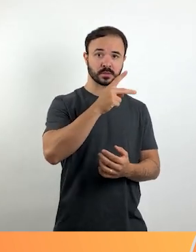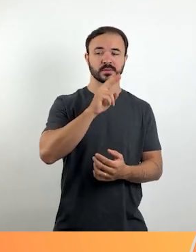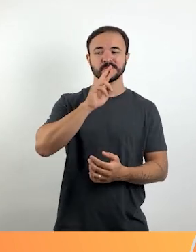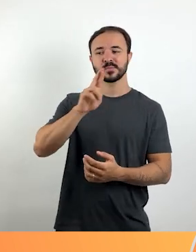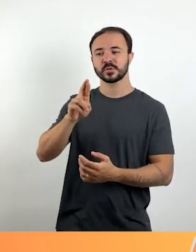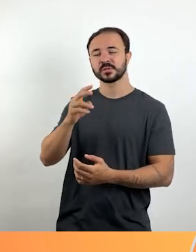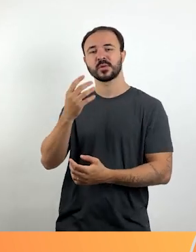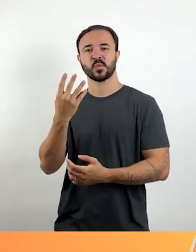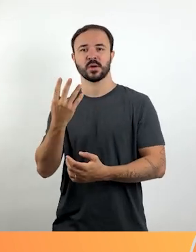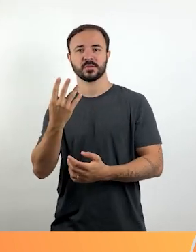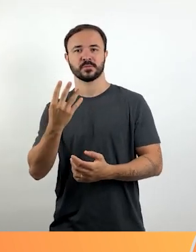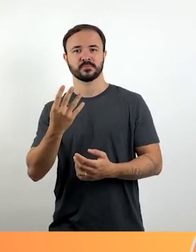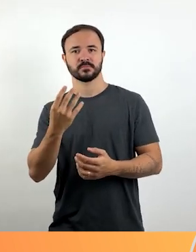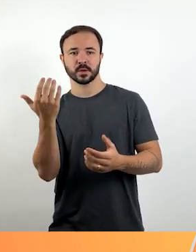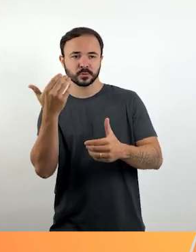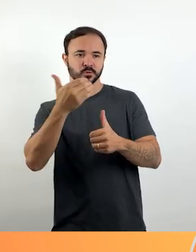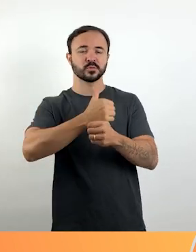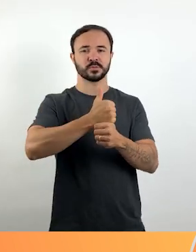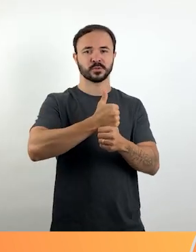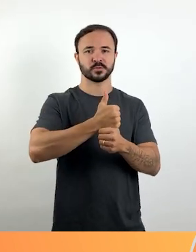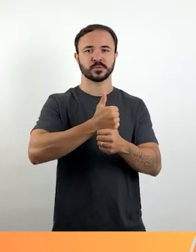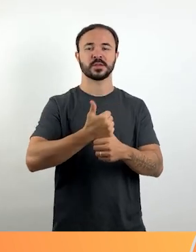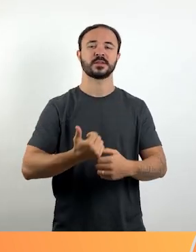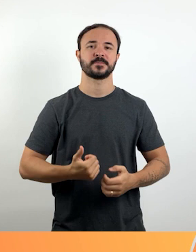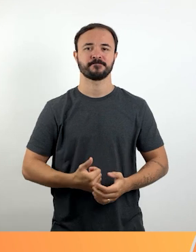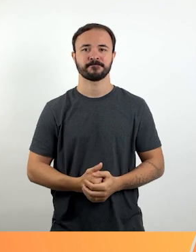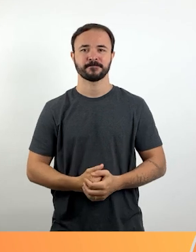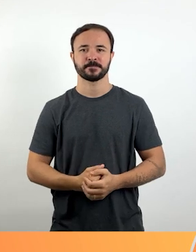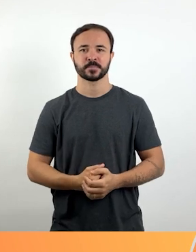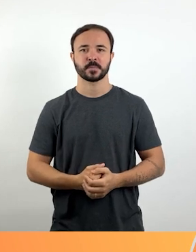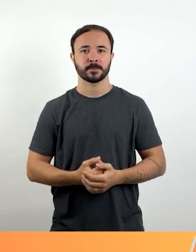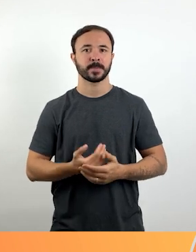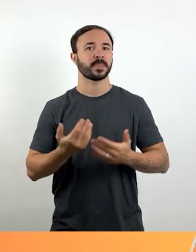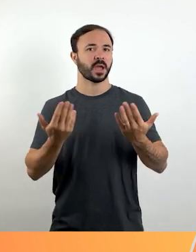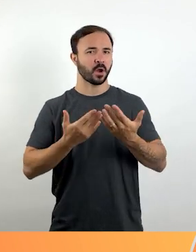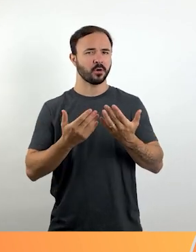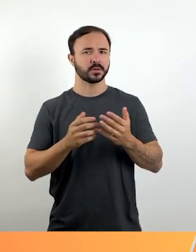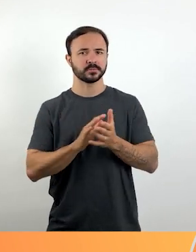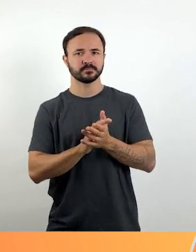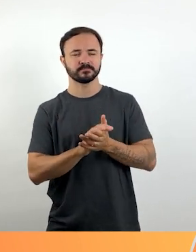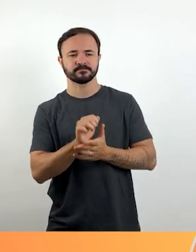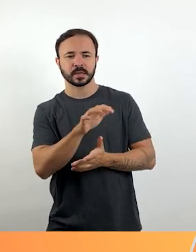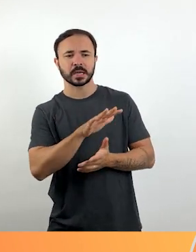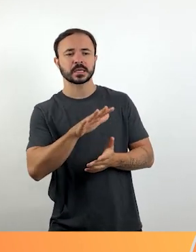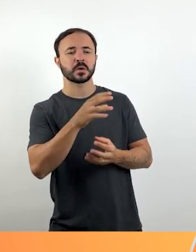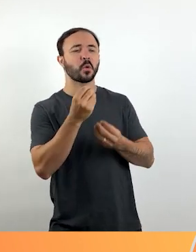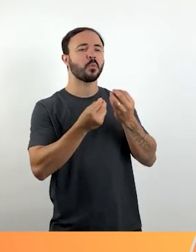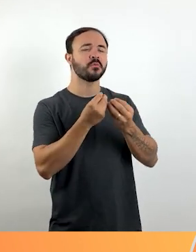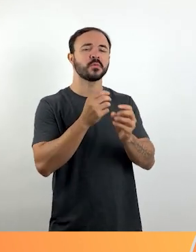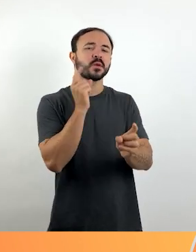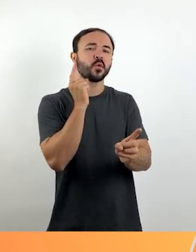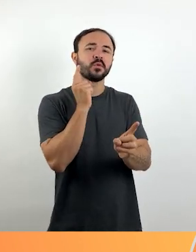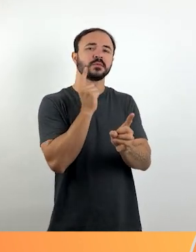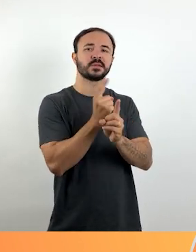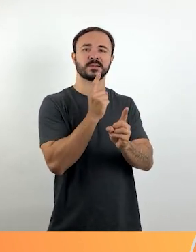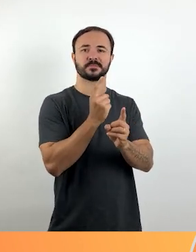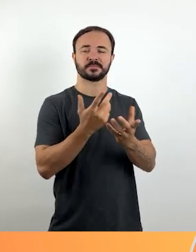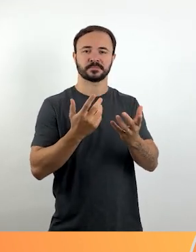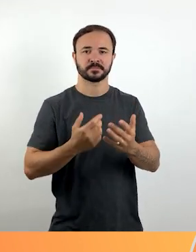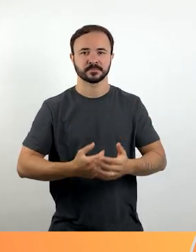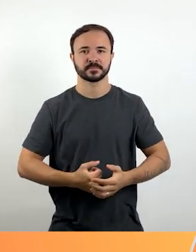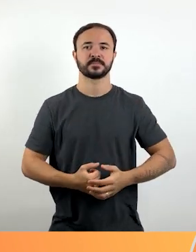E aí, a parte de baixo, o que é que a gente vai fazer para encontrar a parte de baixo? Olha